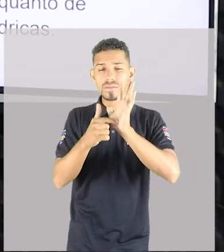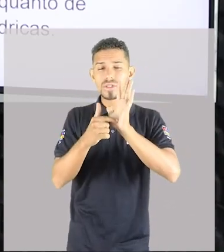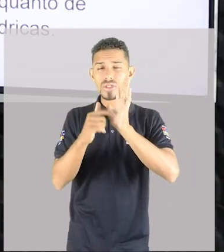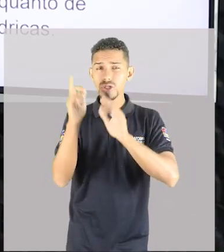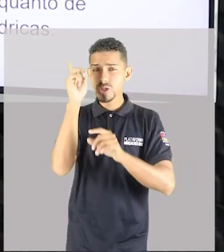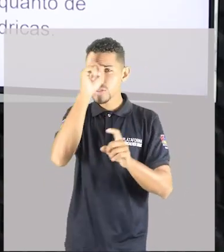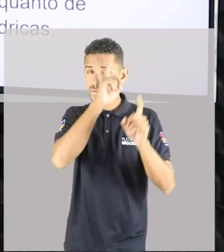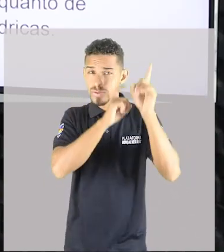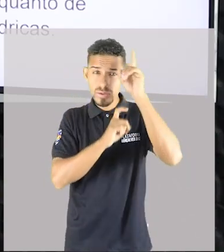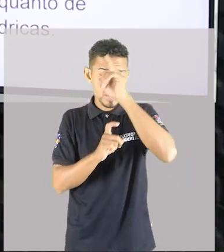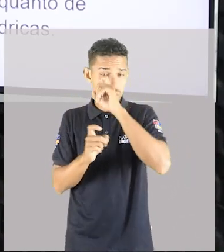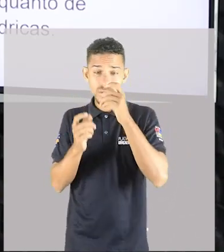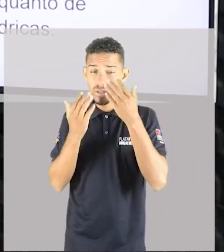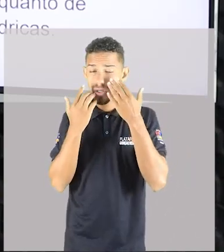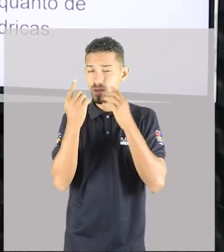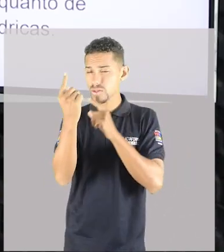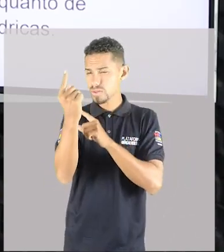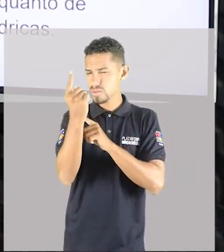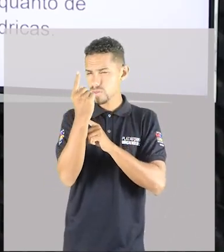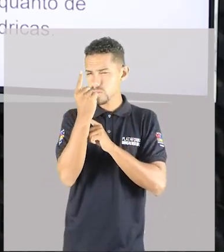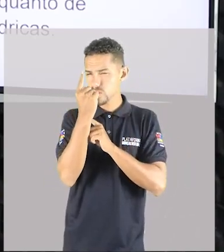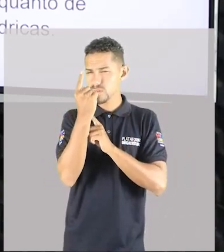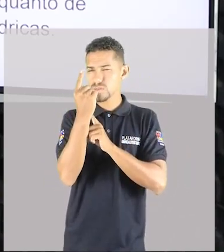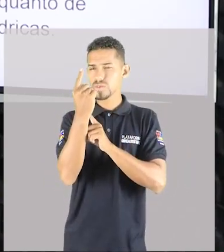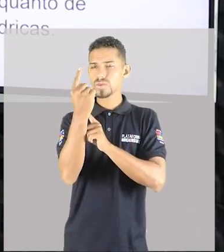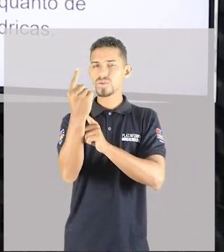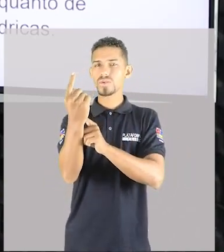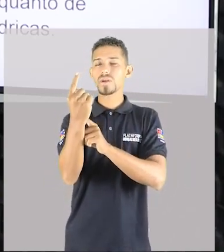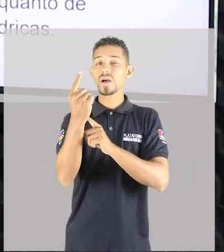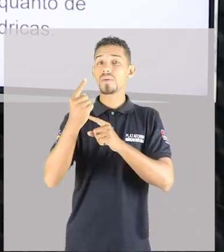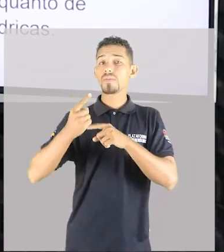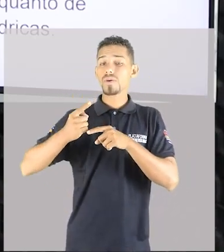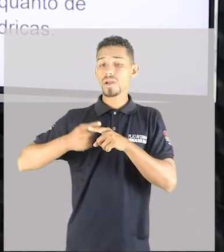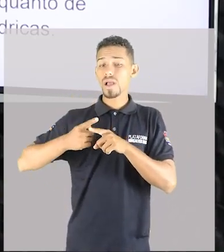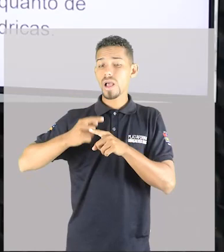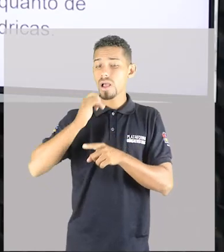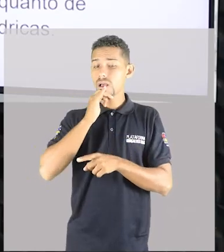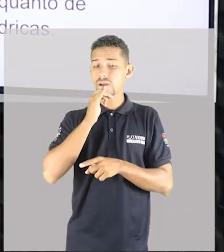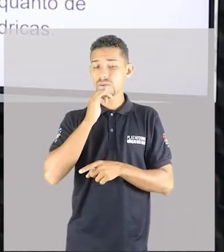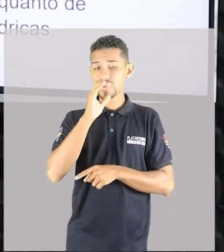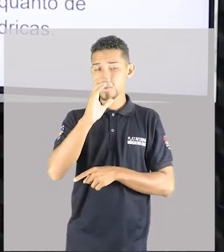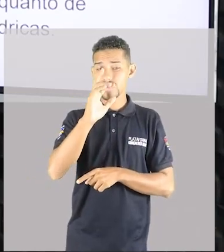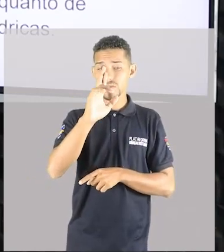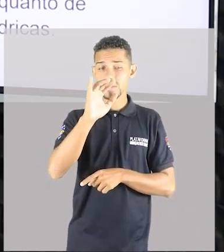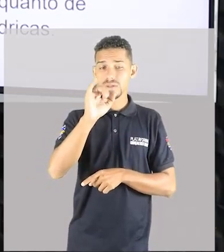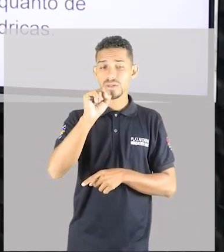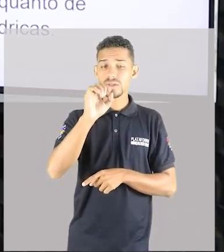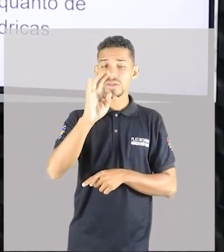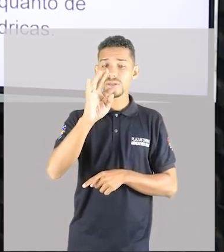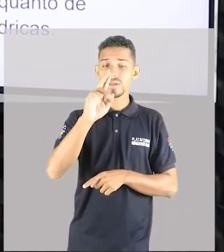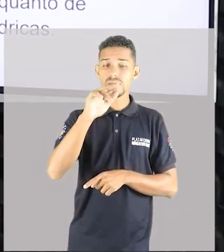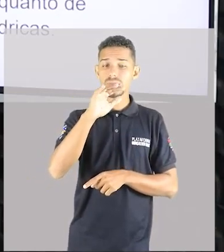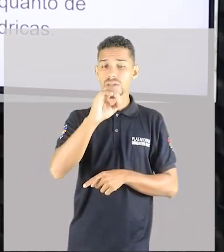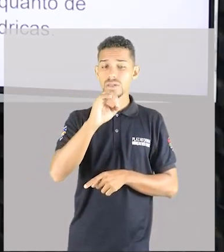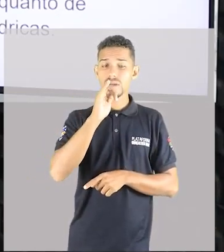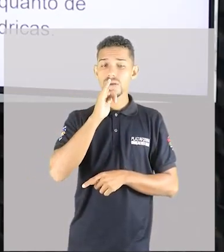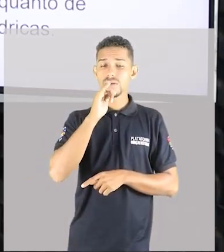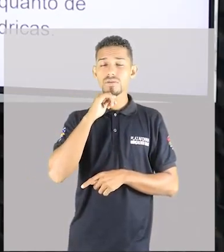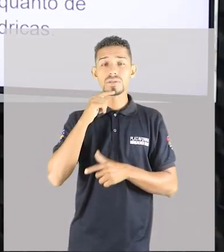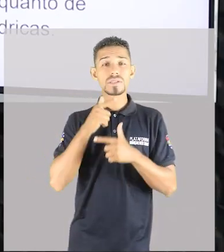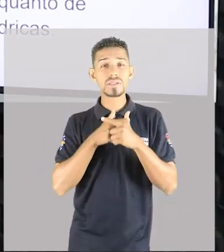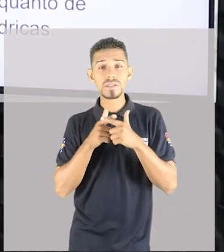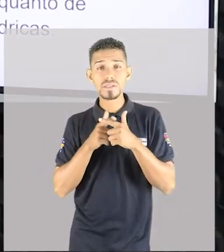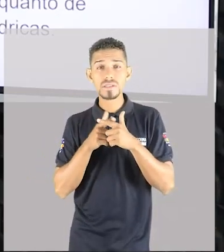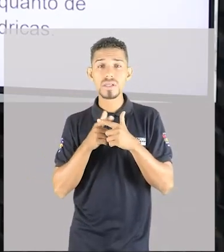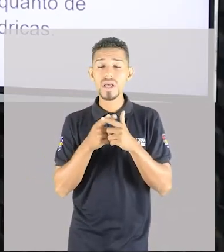para enxergar tanto de perto quanto de longe, porque o cristalino e a córnea, eles são meio irregulares. Então, tanto